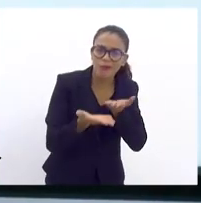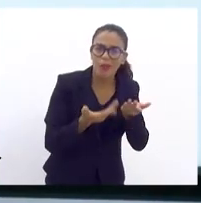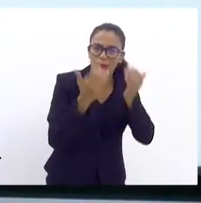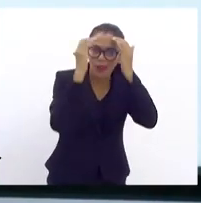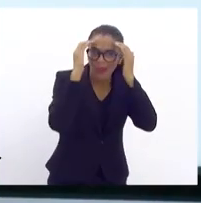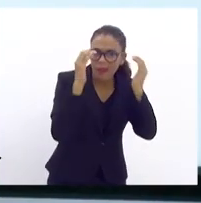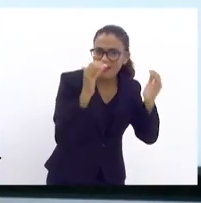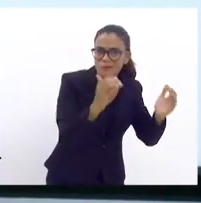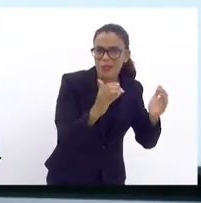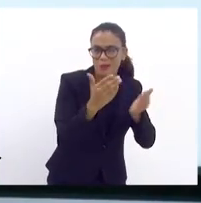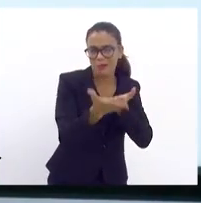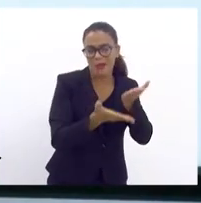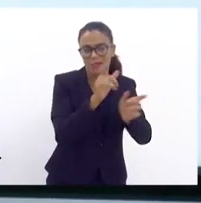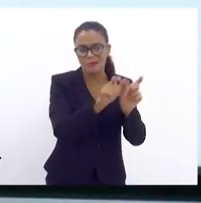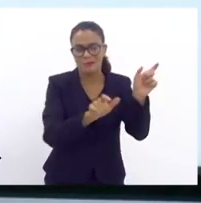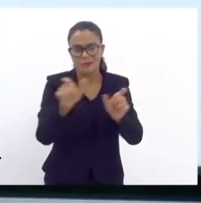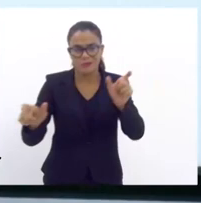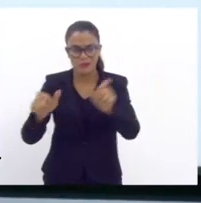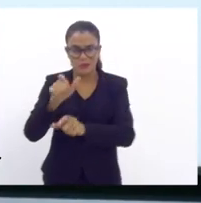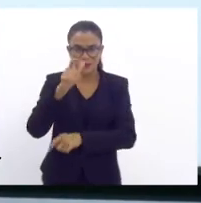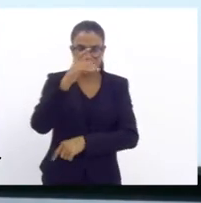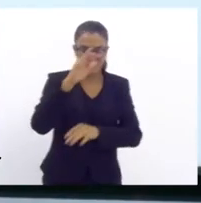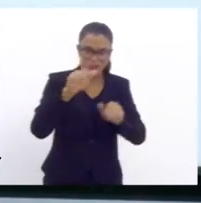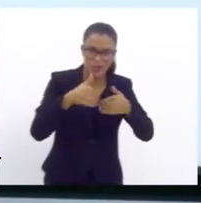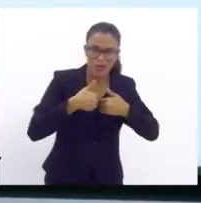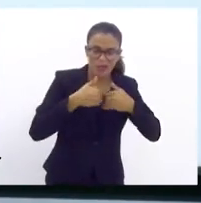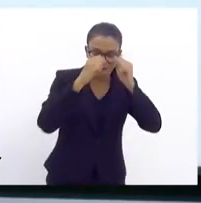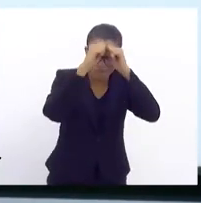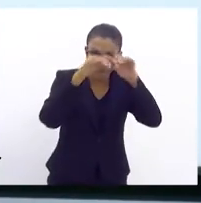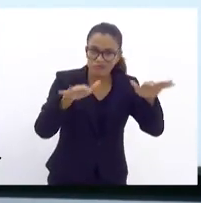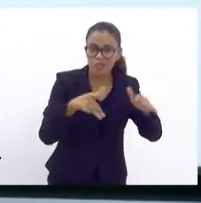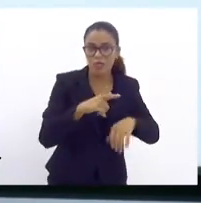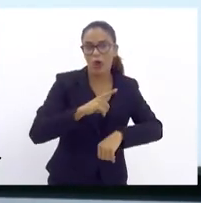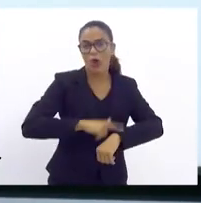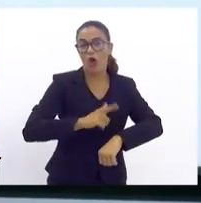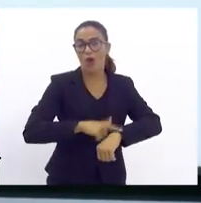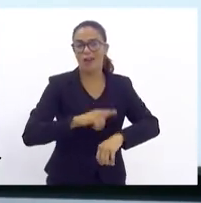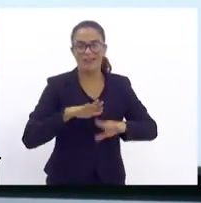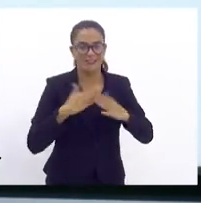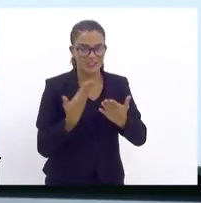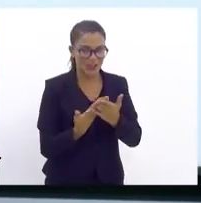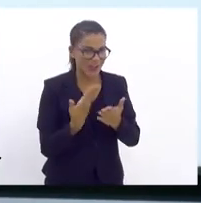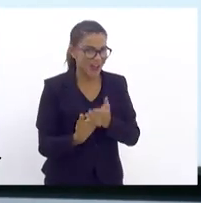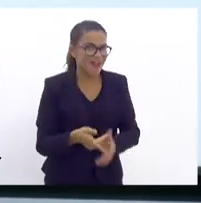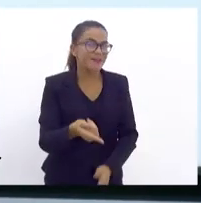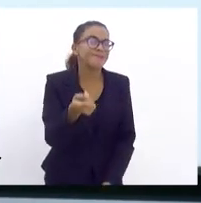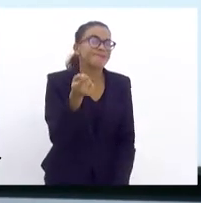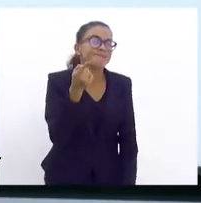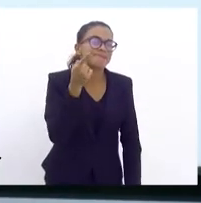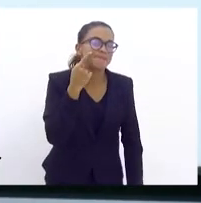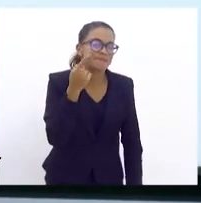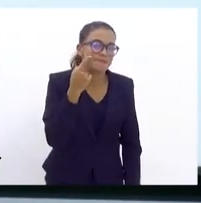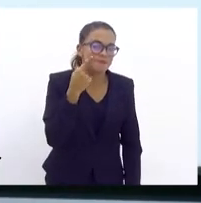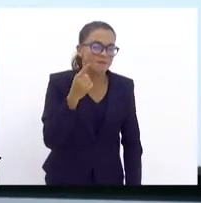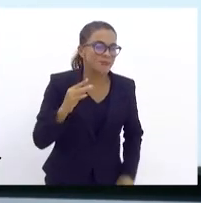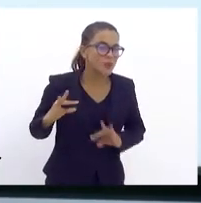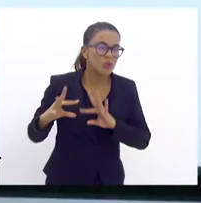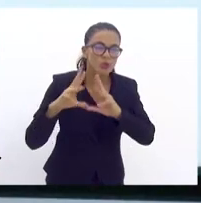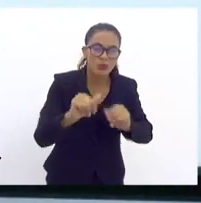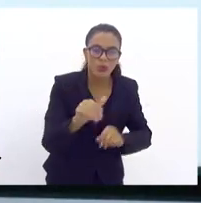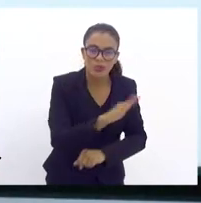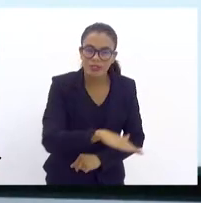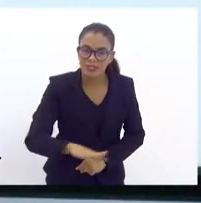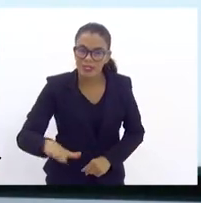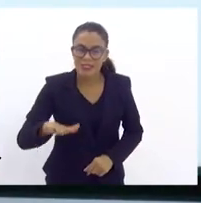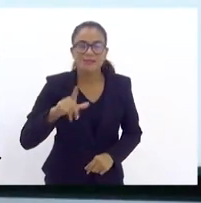para os autistas E aí a gente pensa tudo bem Chegou a hora da escola toda criança tem